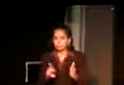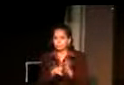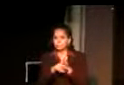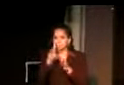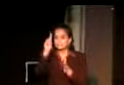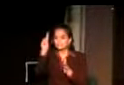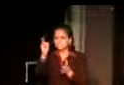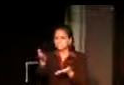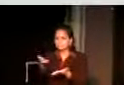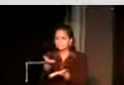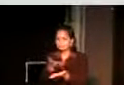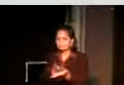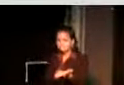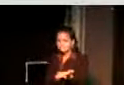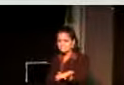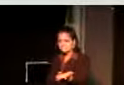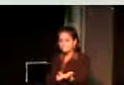Deus